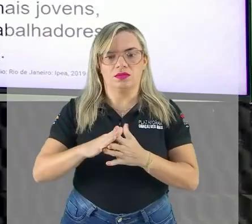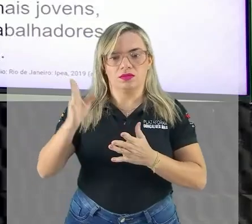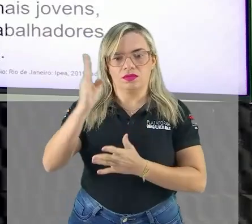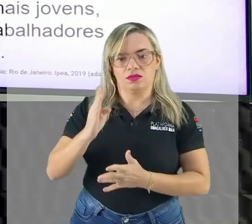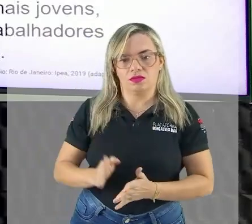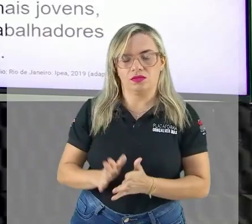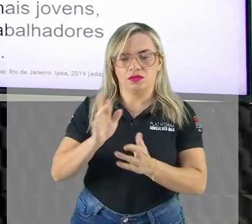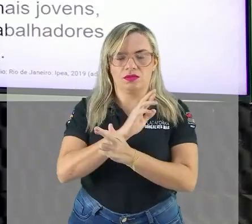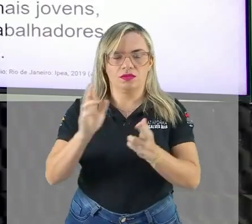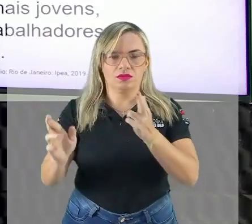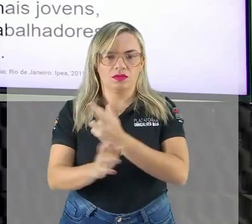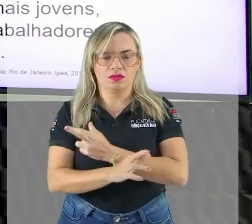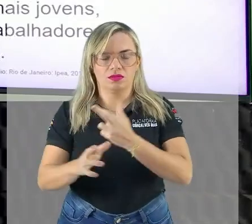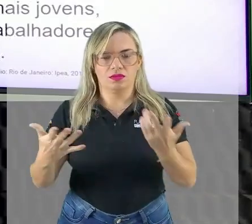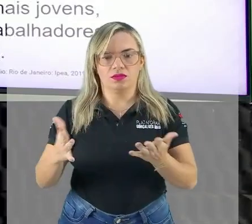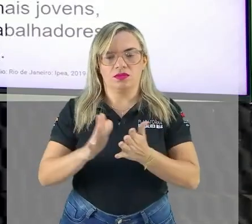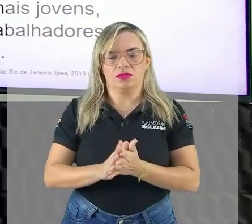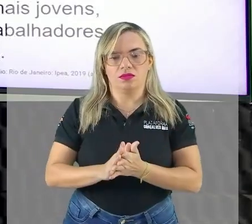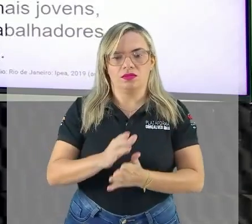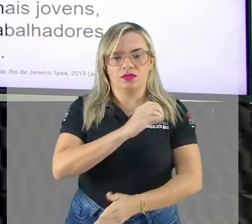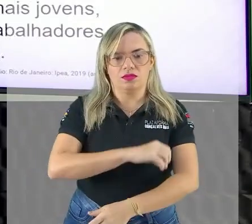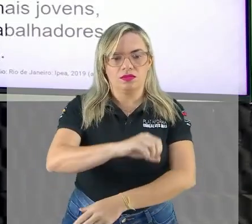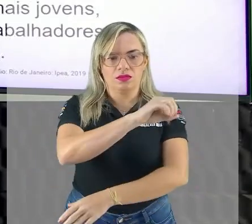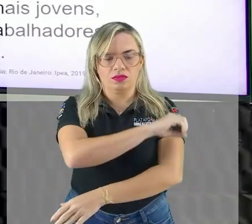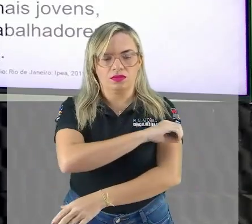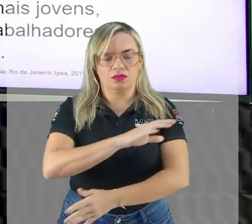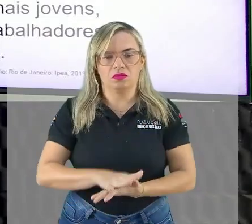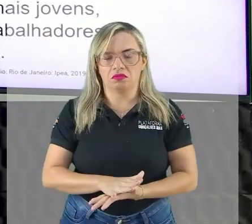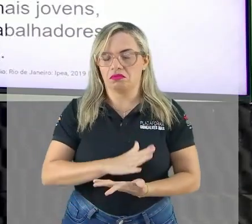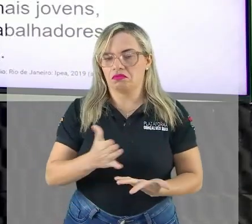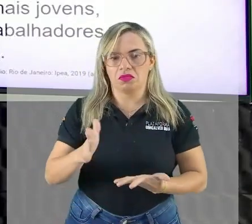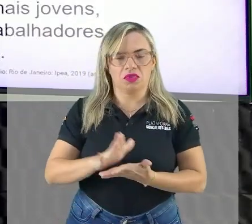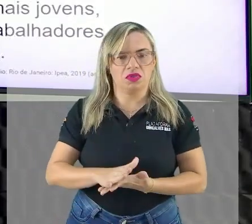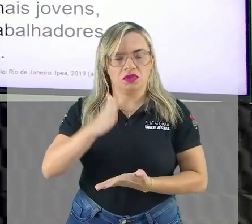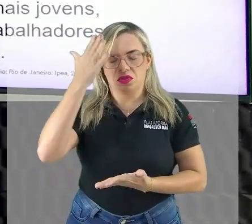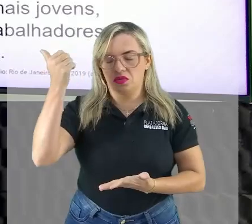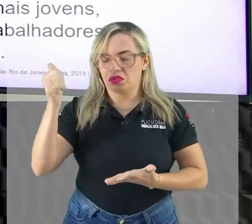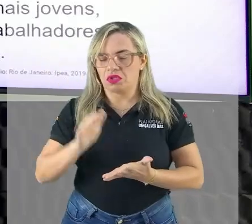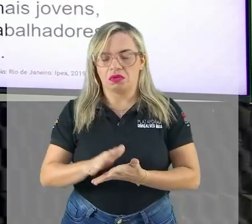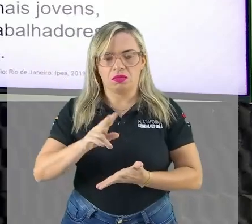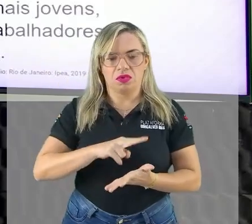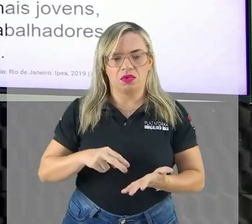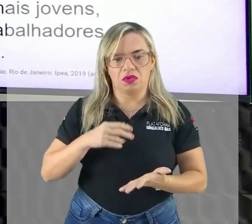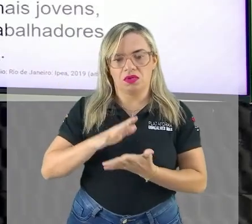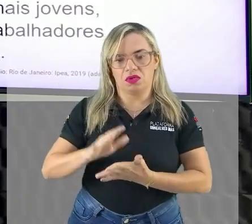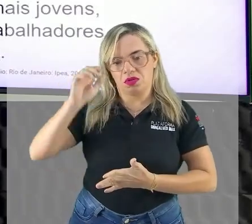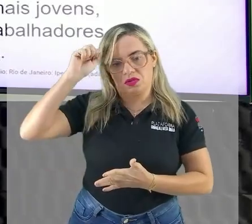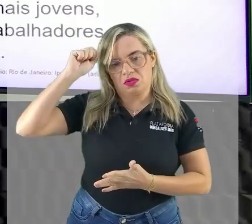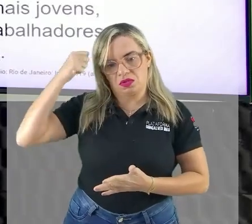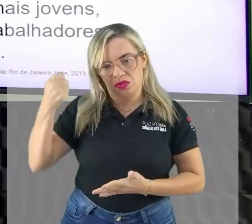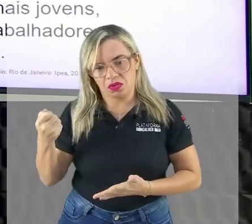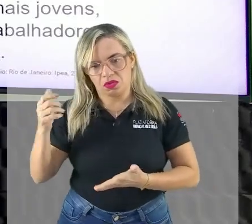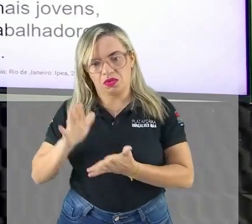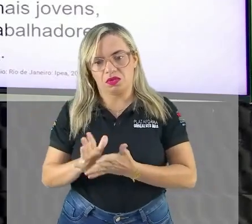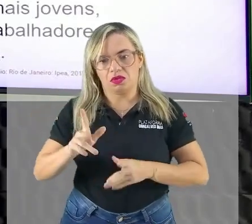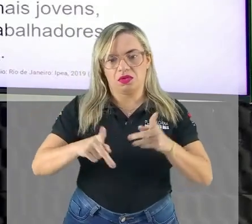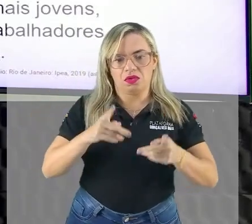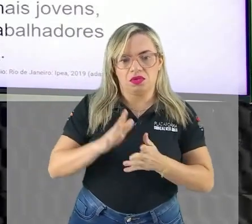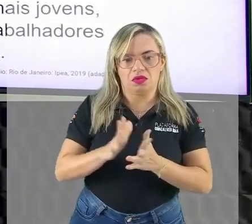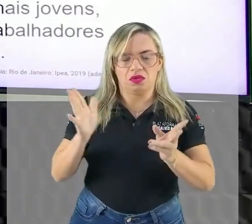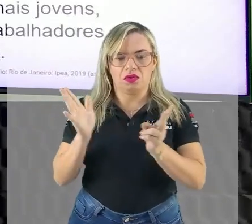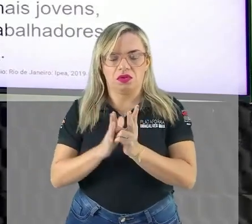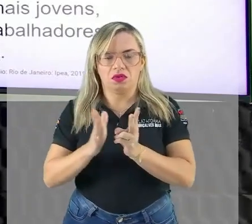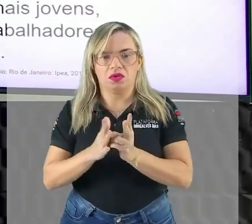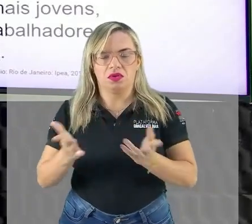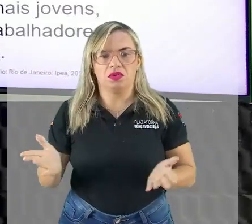brasileira no que se refere a analfabetos, menos escolarizados, negros, população indígena e desempregados.